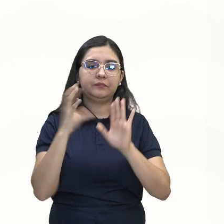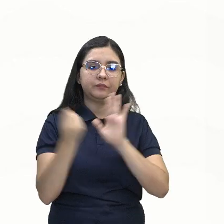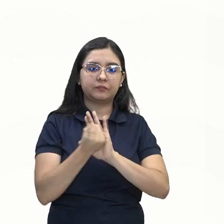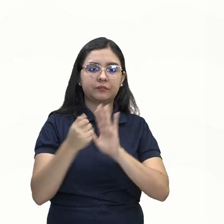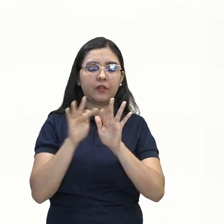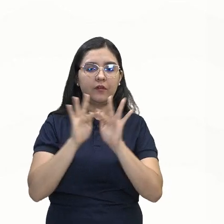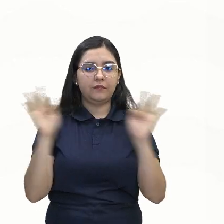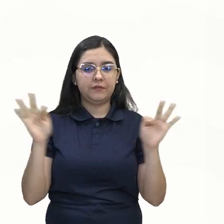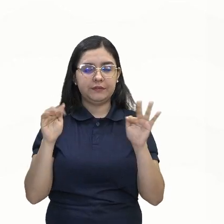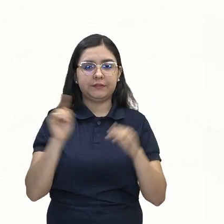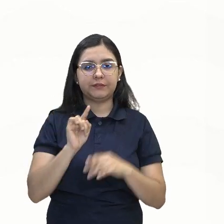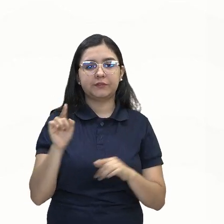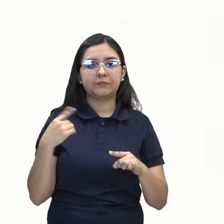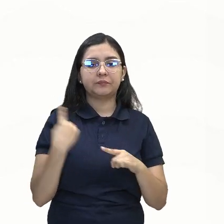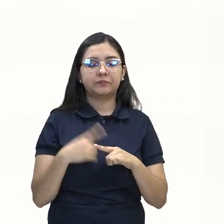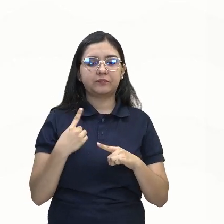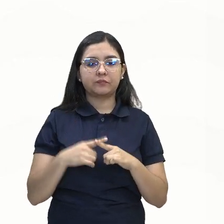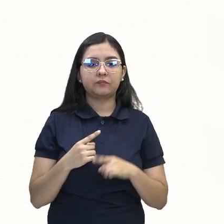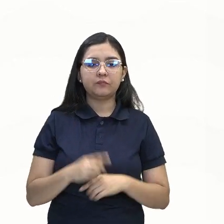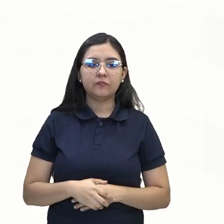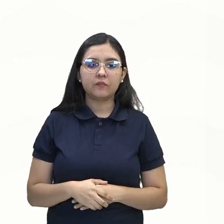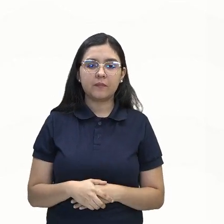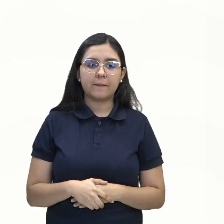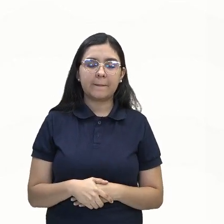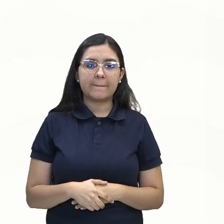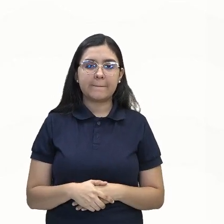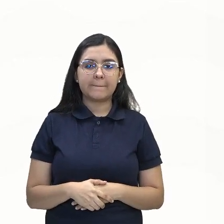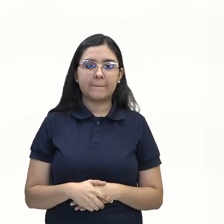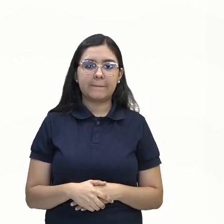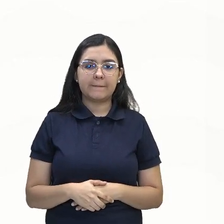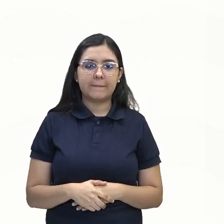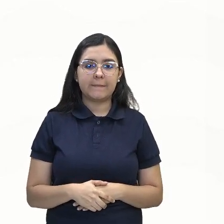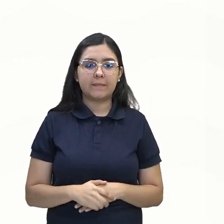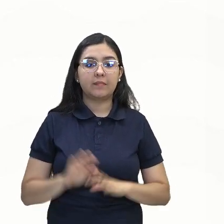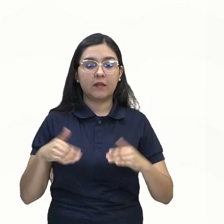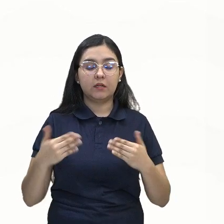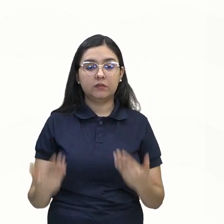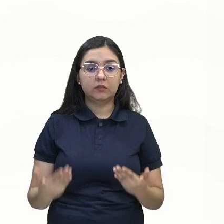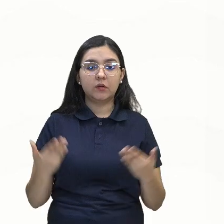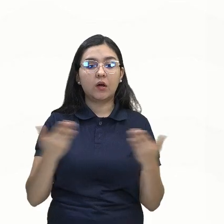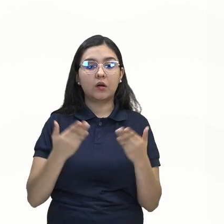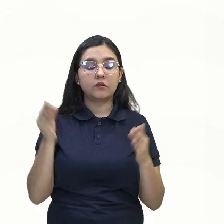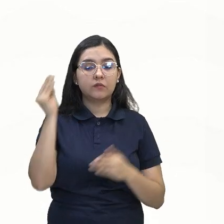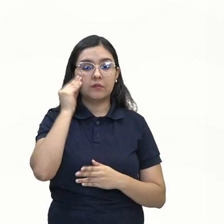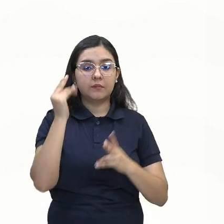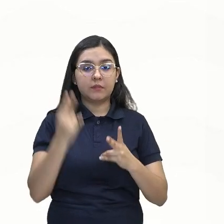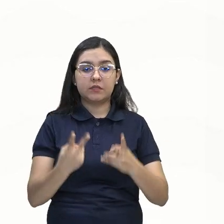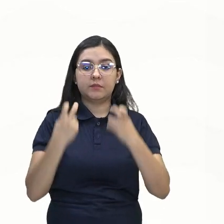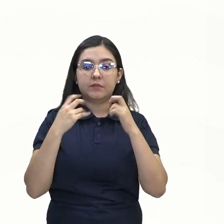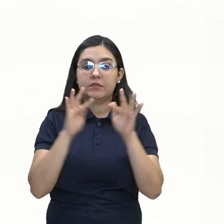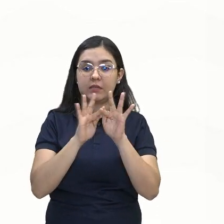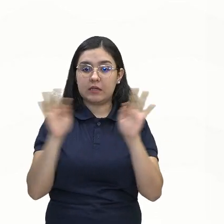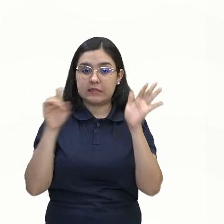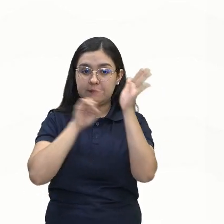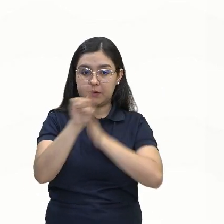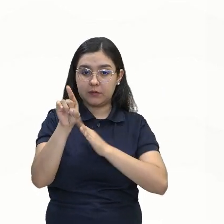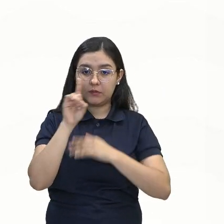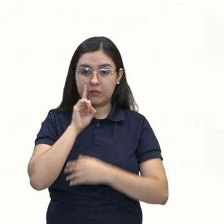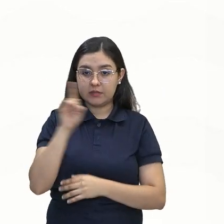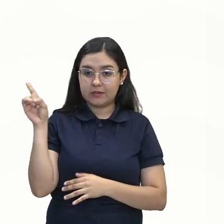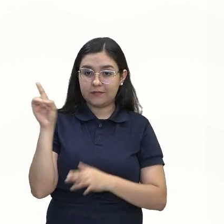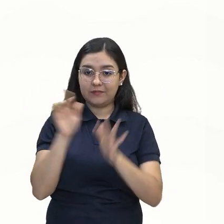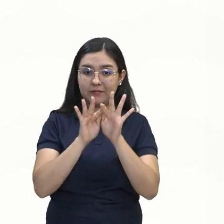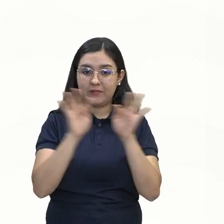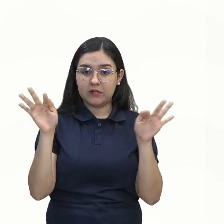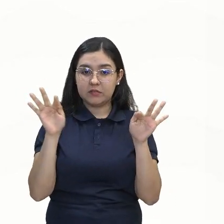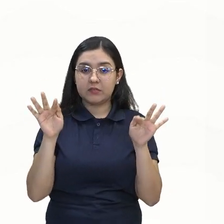frases negativas, tá? Porque é a abreviação de not, ok? Dito isso, então, nós vamos separar que essa pergunta, essa frase aqui,